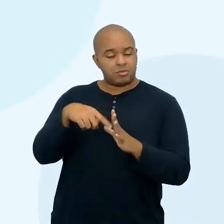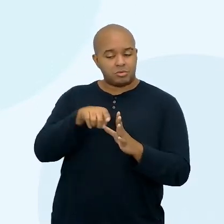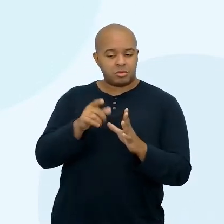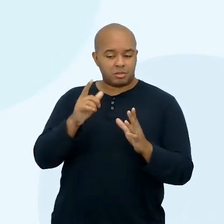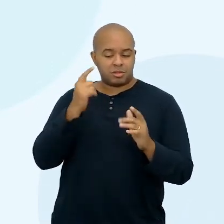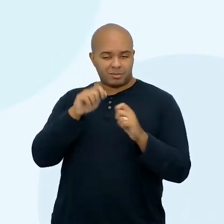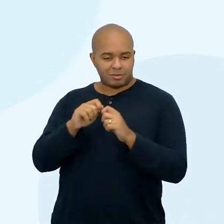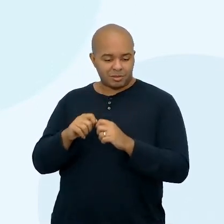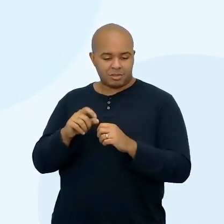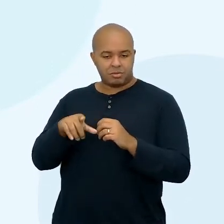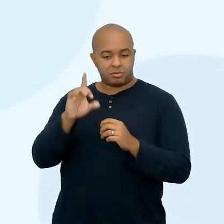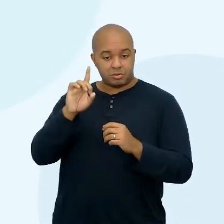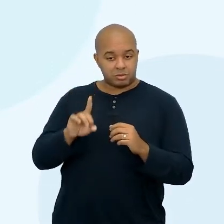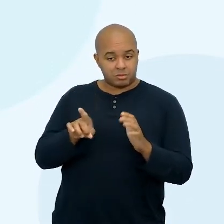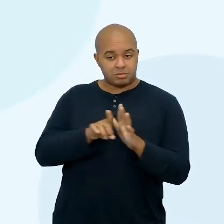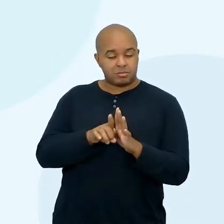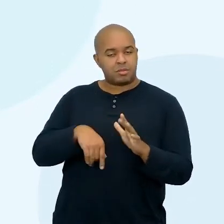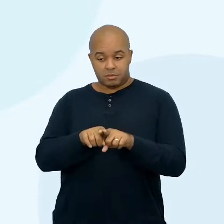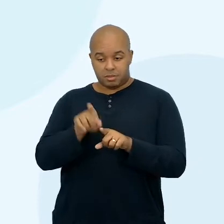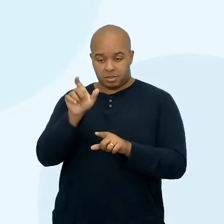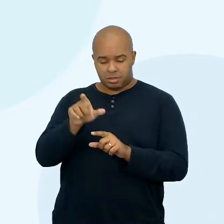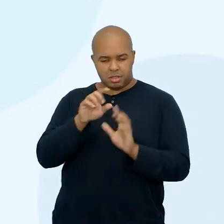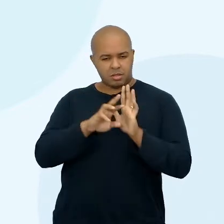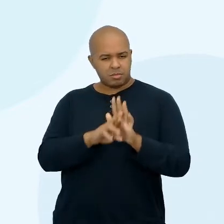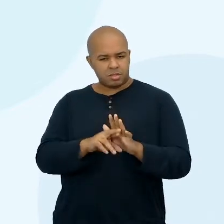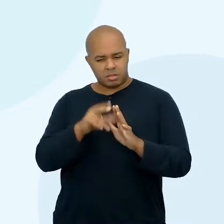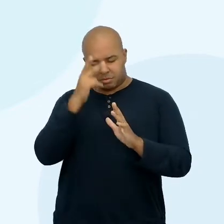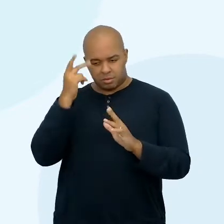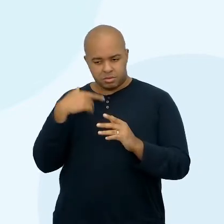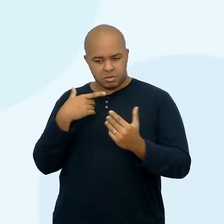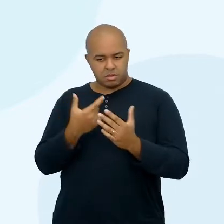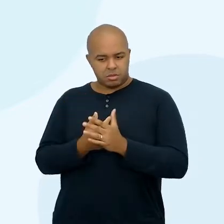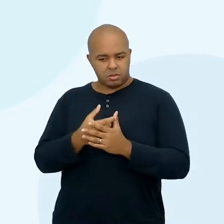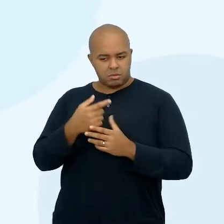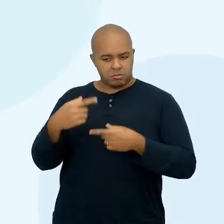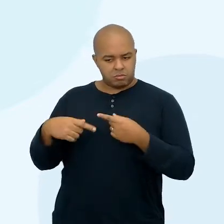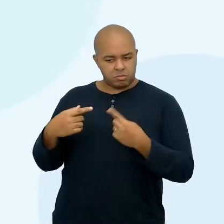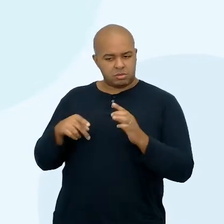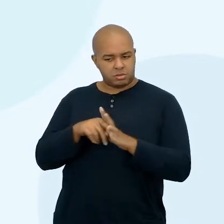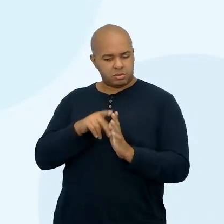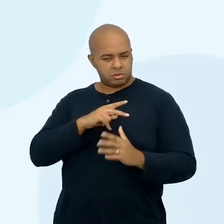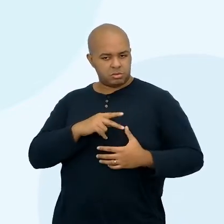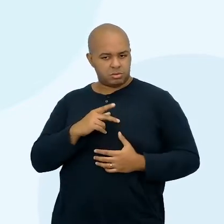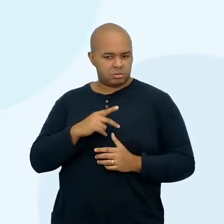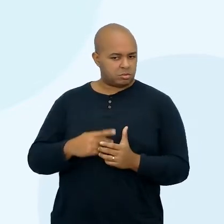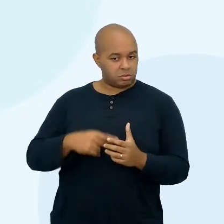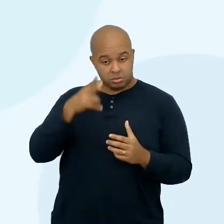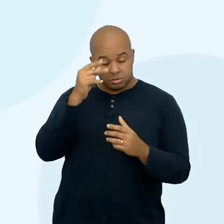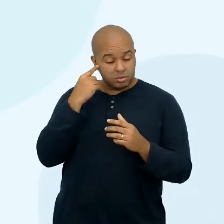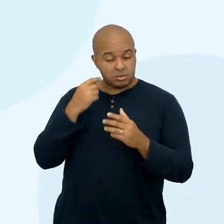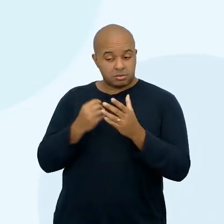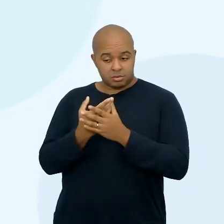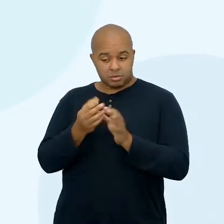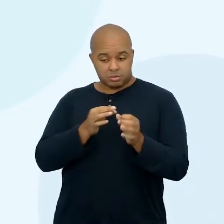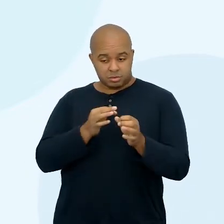ser ativa. E no decorrer da aula, a gente vai centrar essa palavra. Como assim